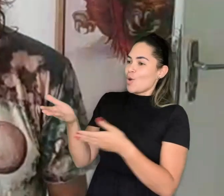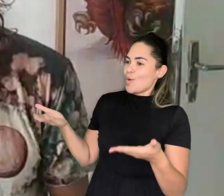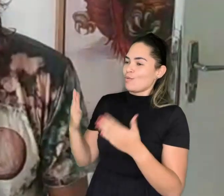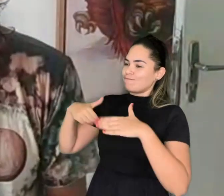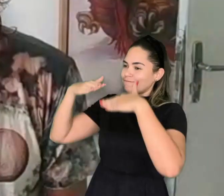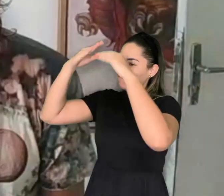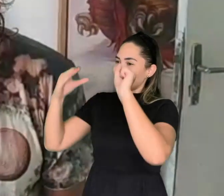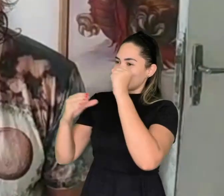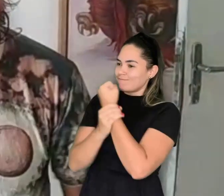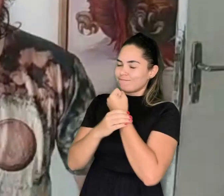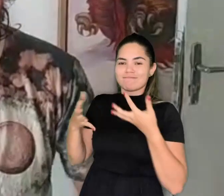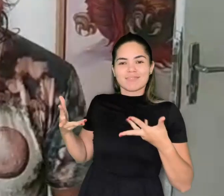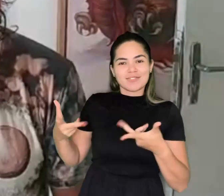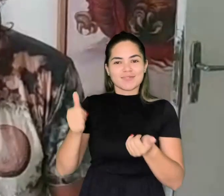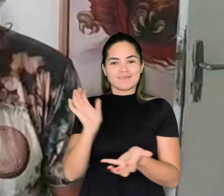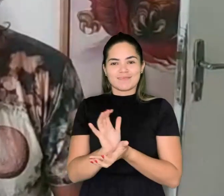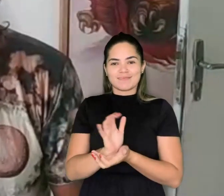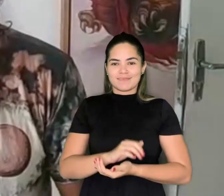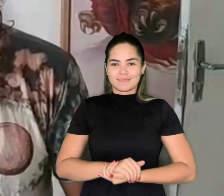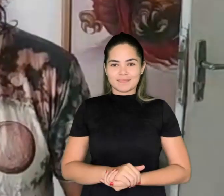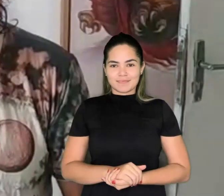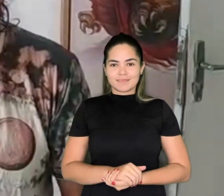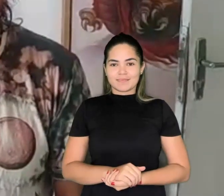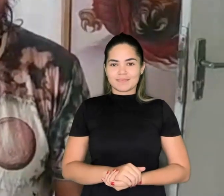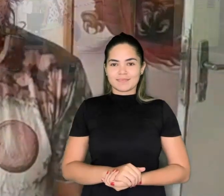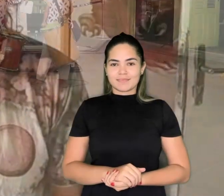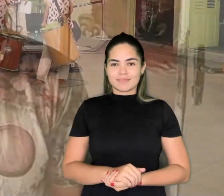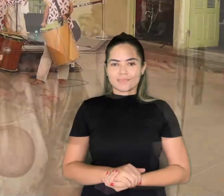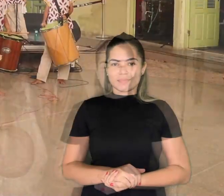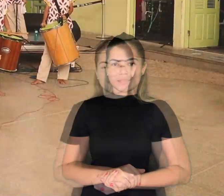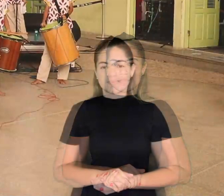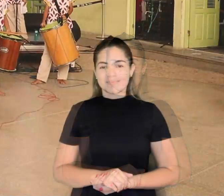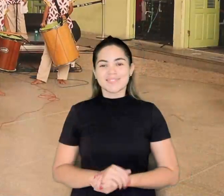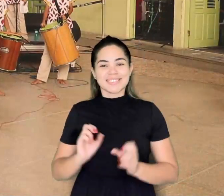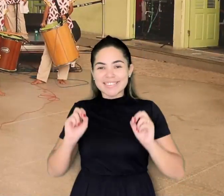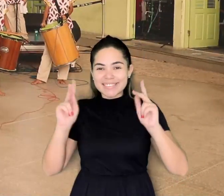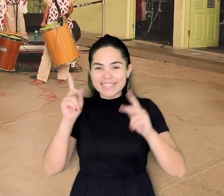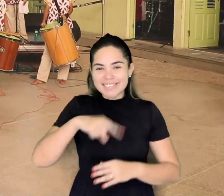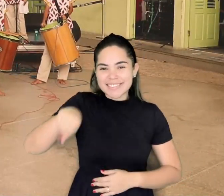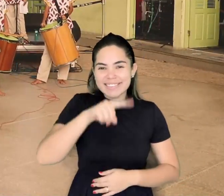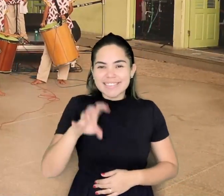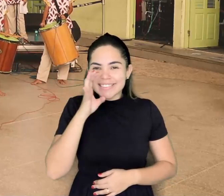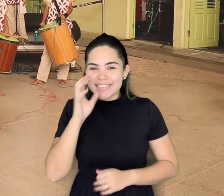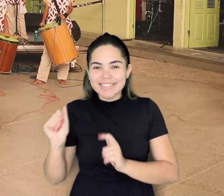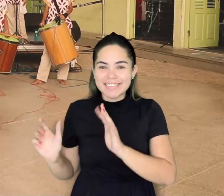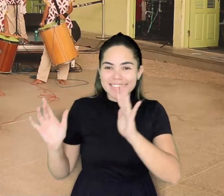ideia, né, que hoje se concretiza através desse maravilhoso grupo. Então é isso aí a